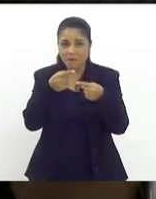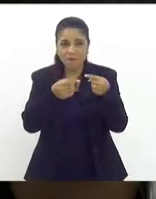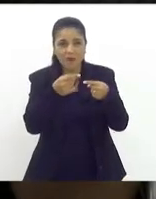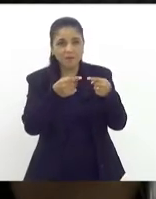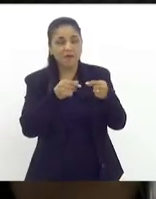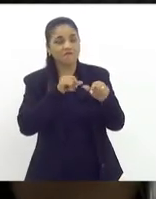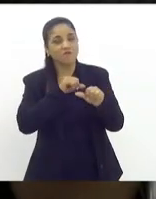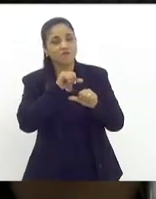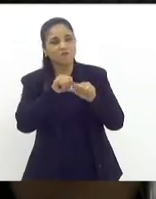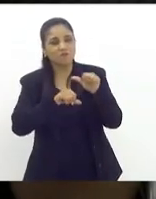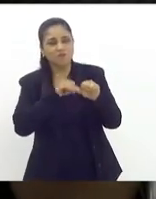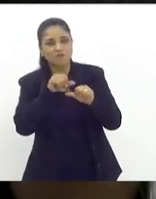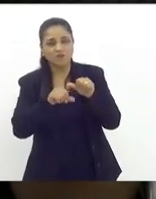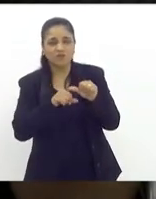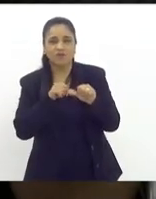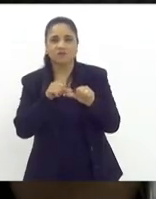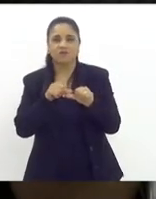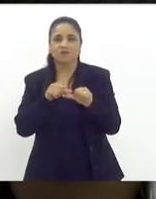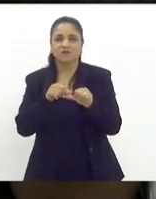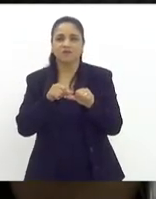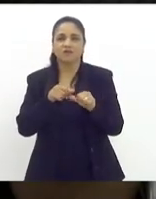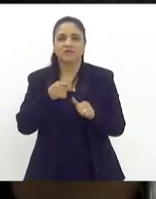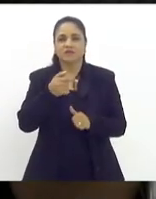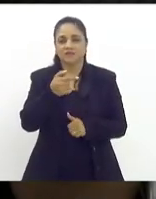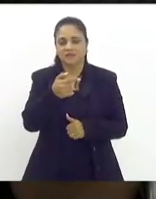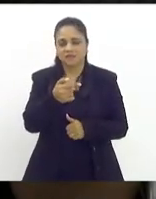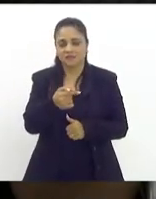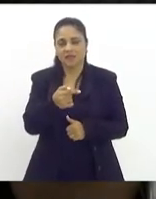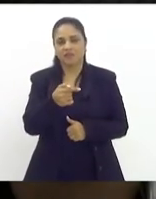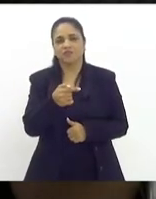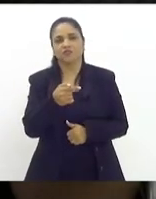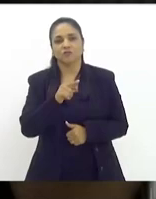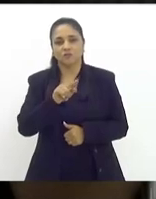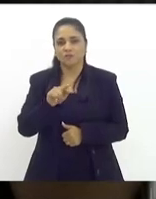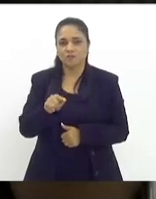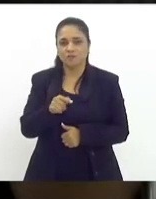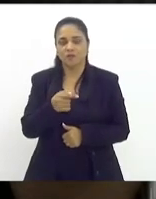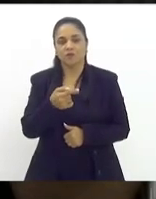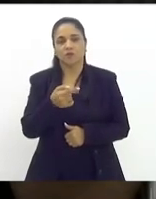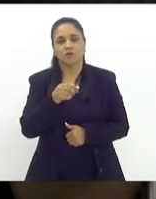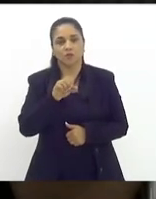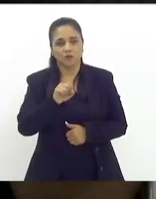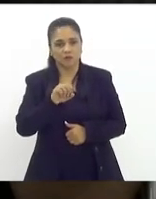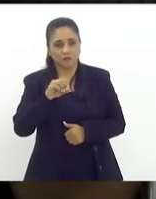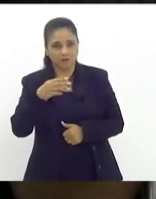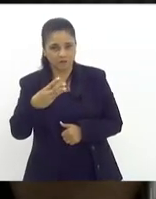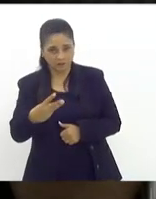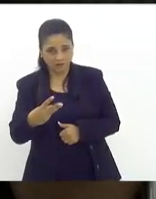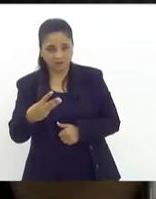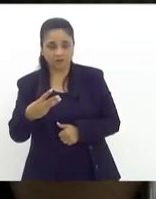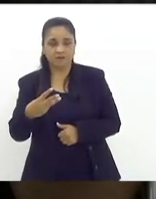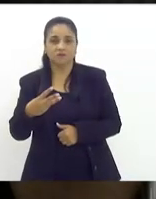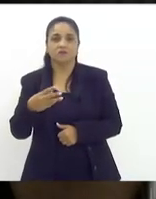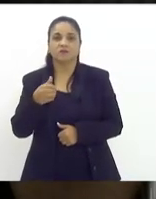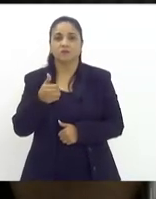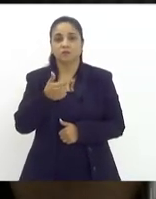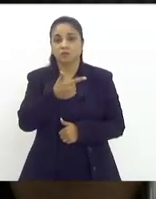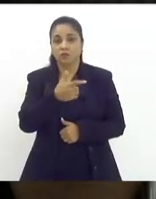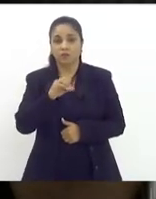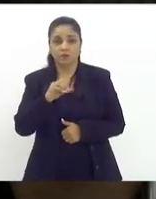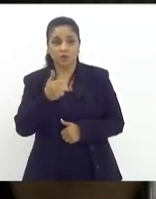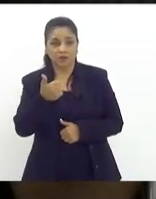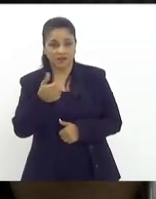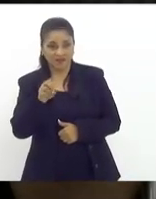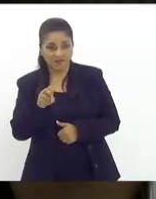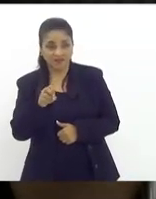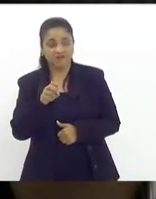foi alterado depois pela uma 7.083 de 2015, porque foi por causa dos jogos.